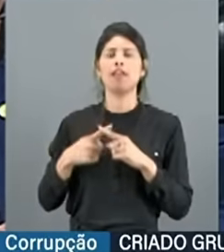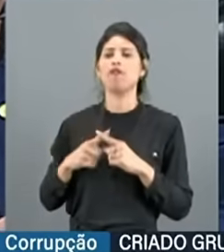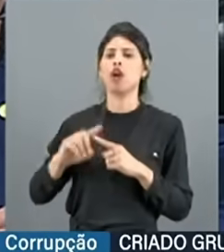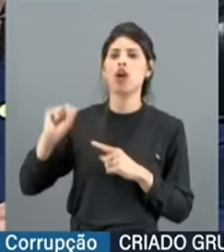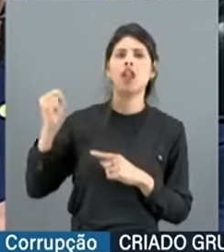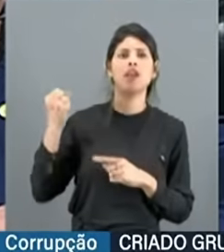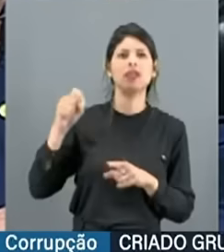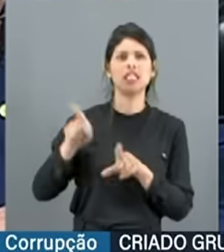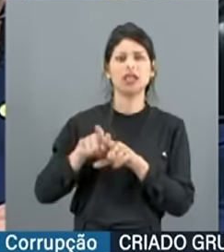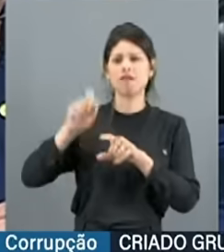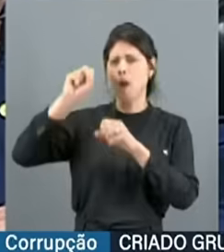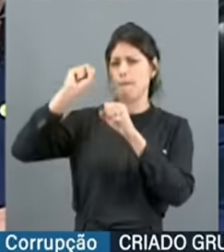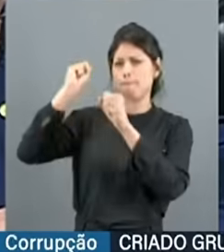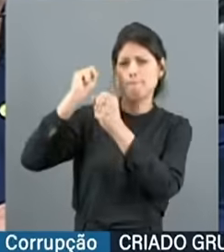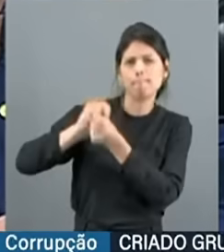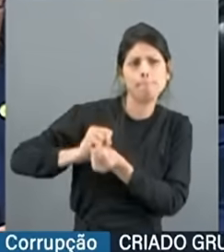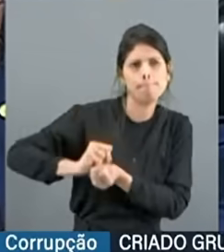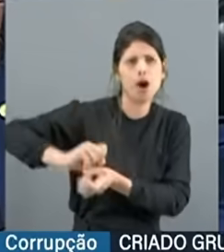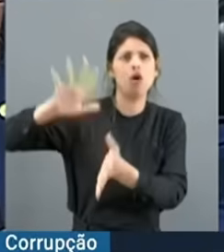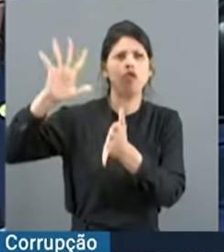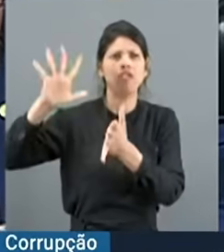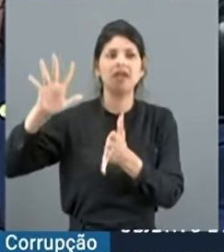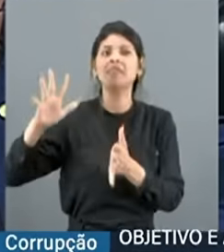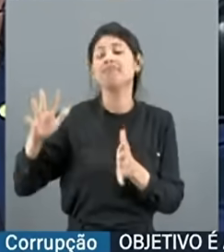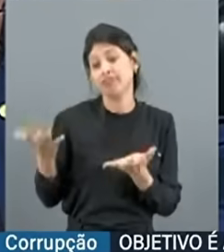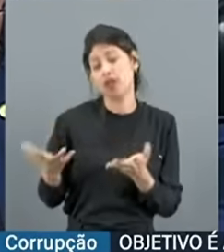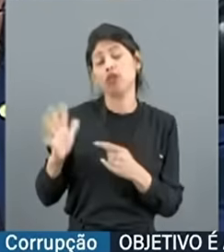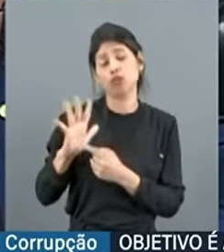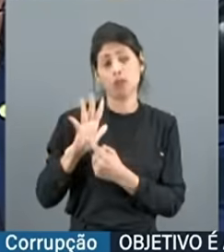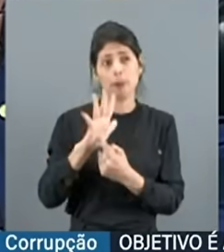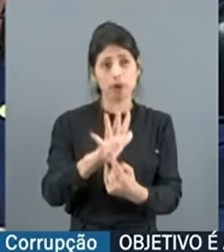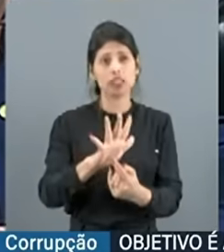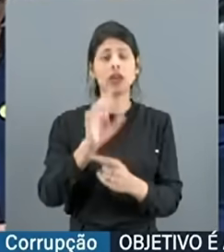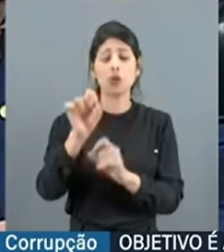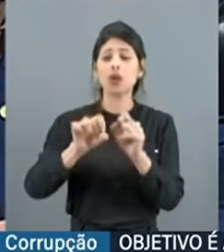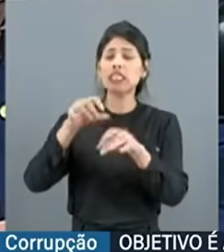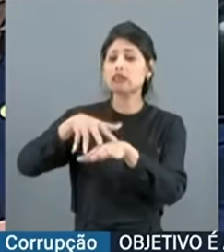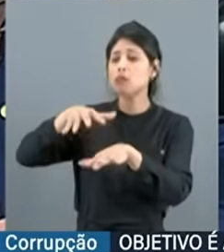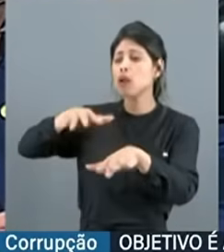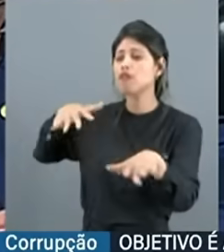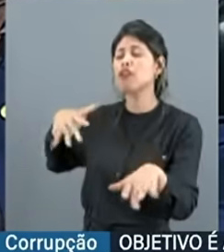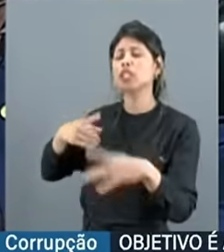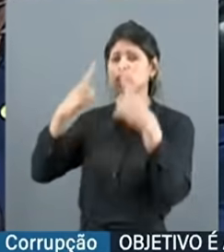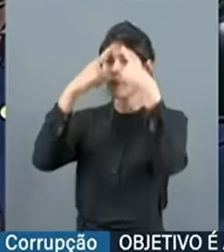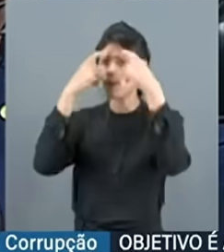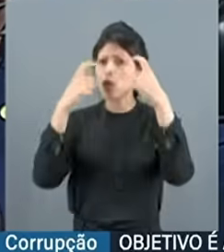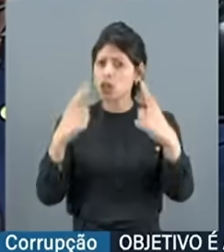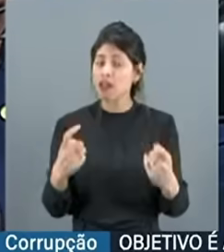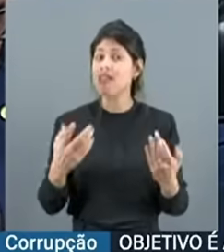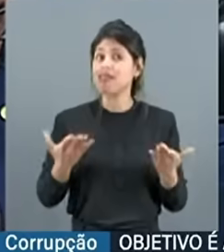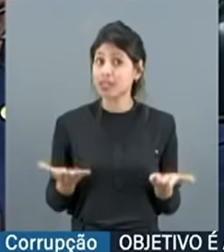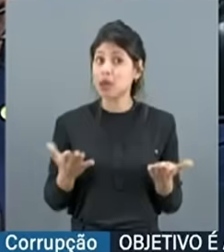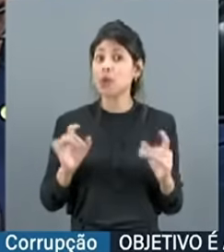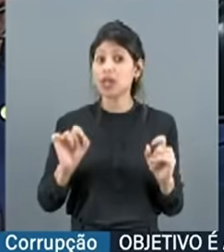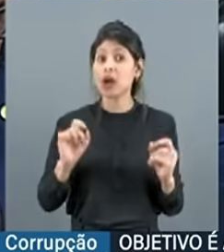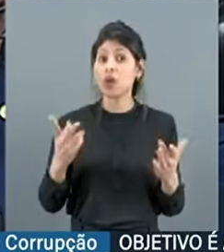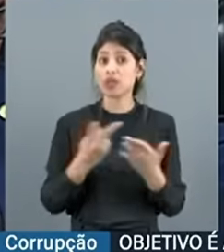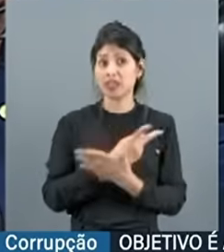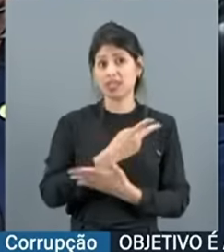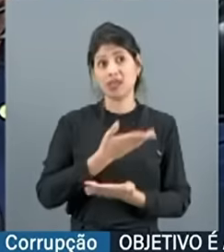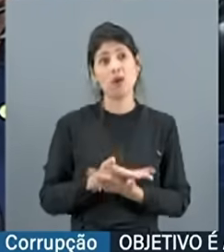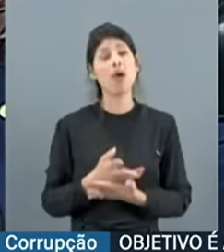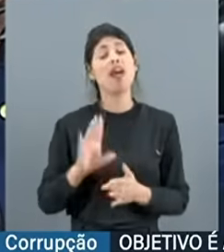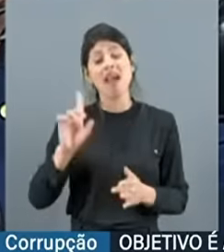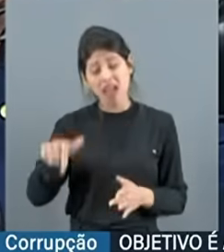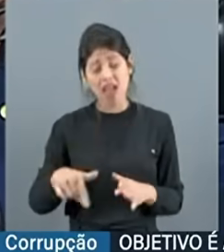uma manifestação violenta e o que não é. Primeiro, a defender esse tipo de black blocs, como foram conhecidos, é a própria